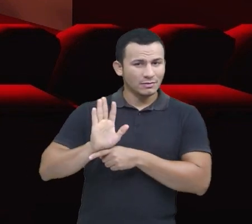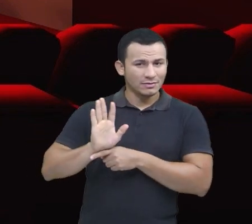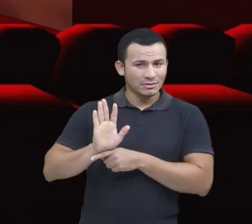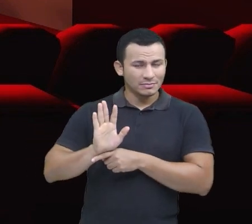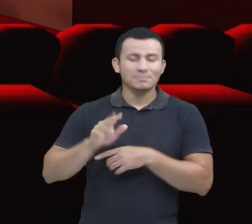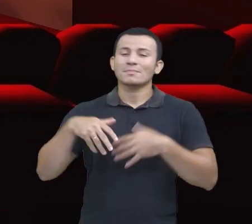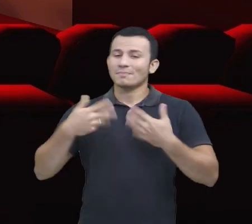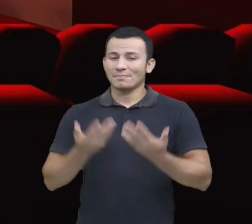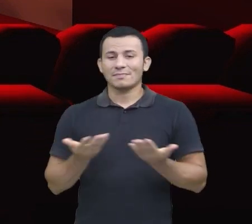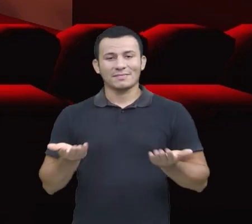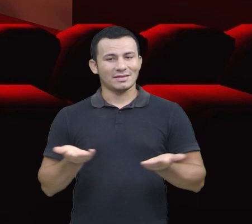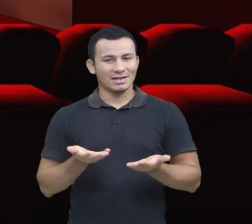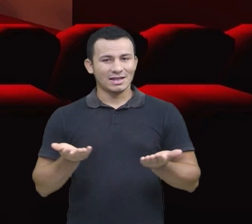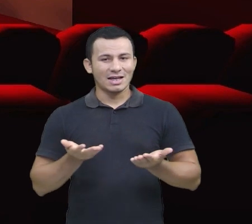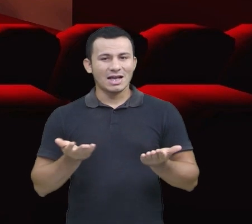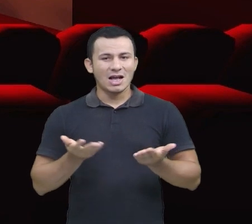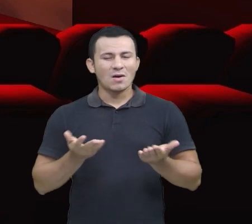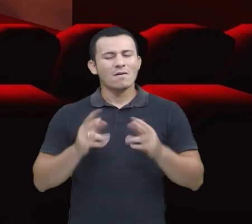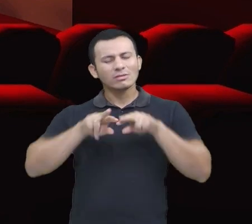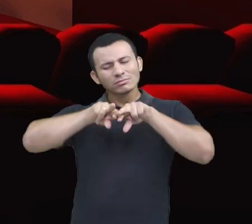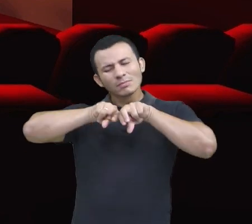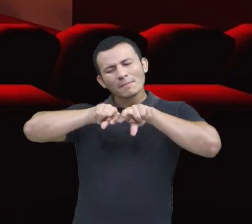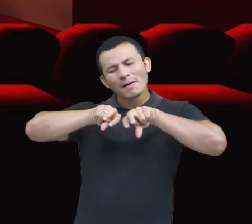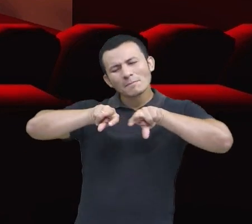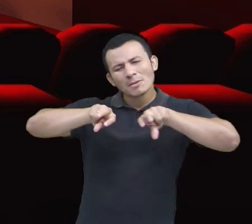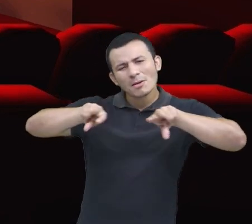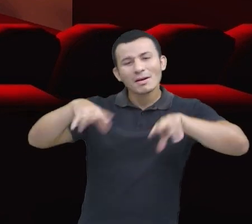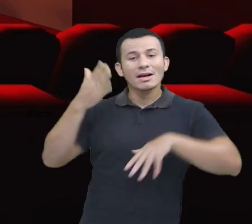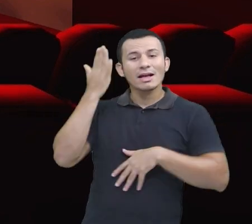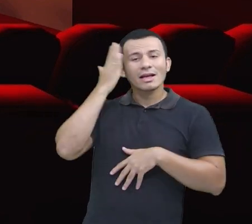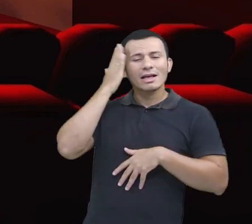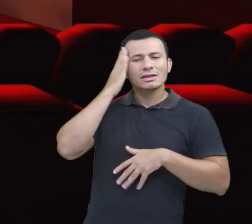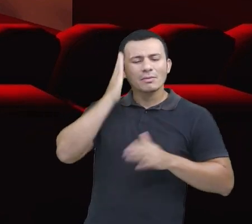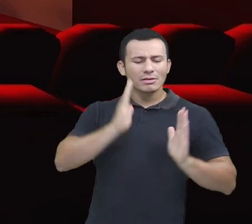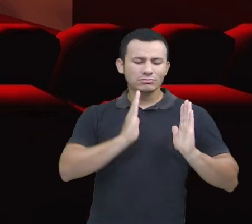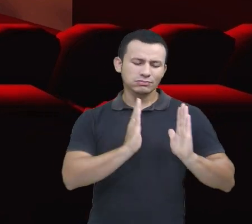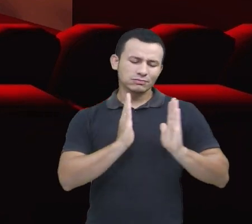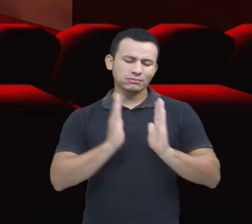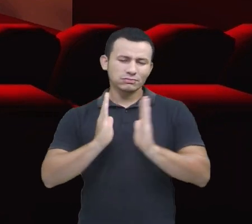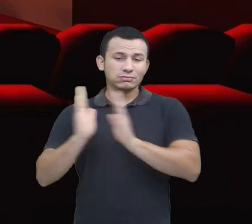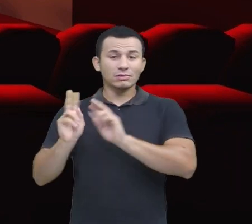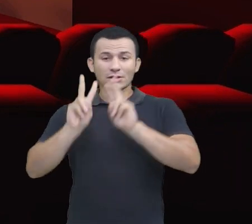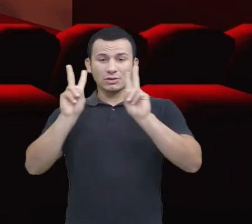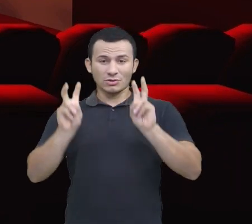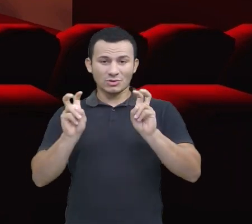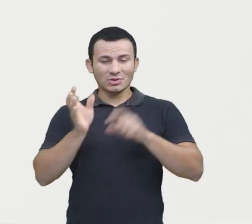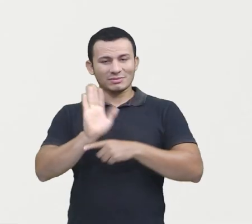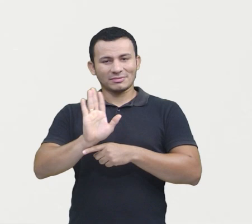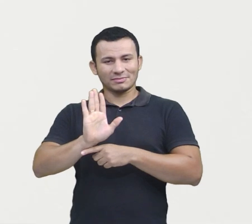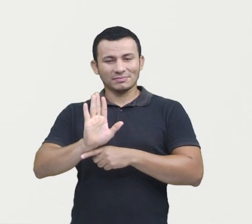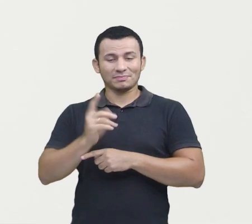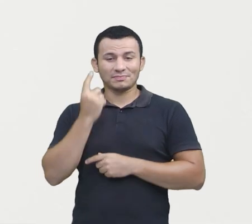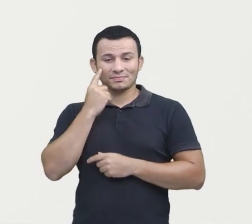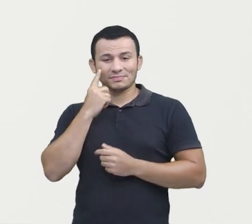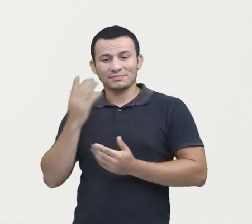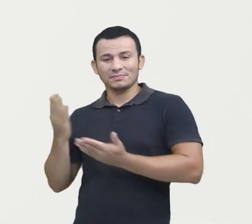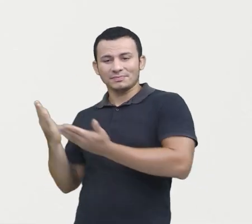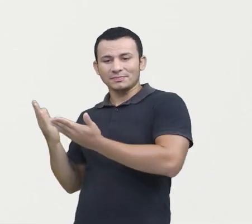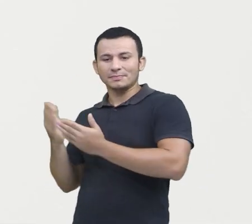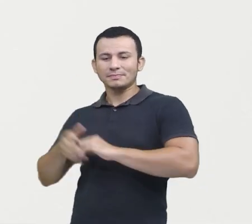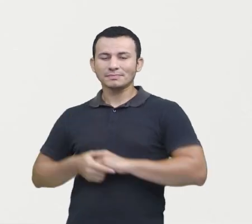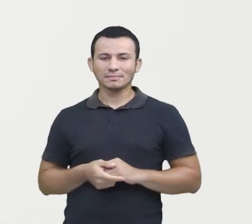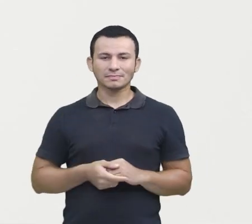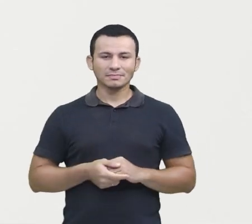agora, crianças, nós vamos desvendar passo a passo deste curta-metragem. Vamos lá comigo no quadro? Vamos lá?